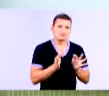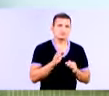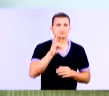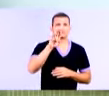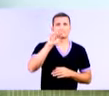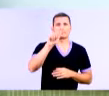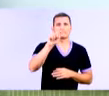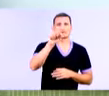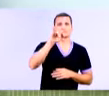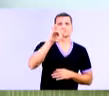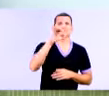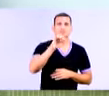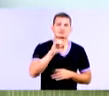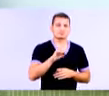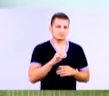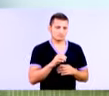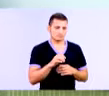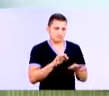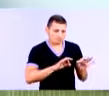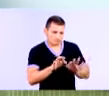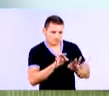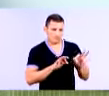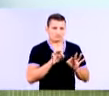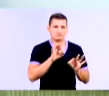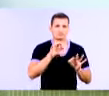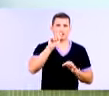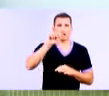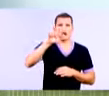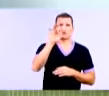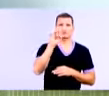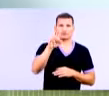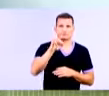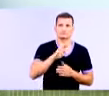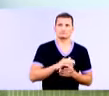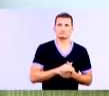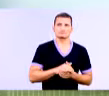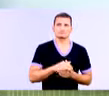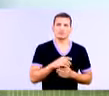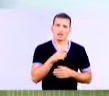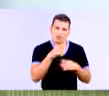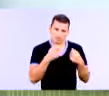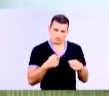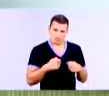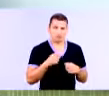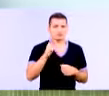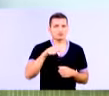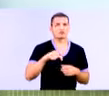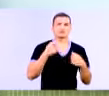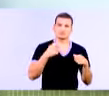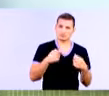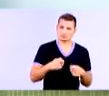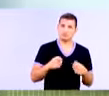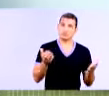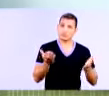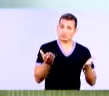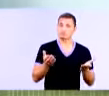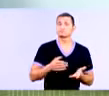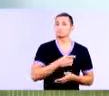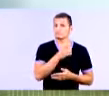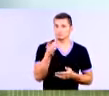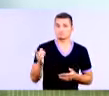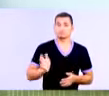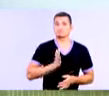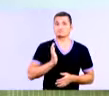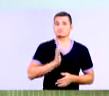BASIC para poder manipular o Altair. Surtir efeito, era necessário isso aí? Lógico que era. E hoje eles são bilionários, os